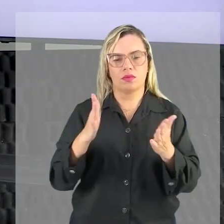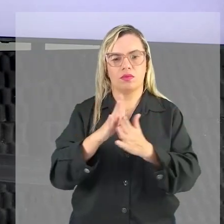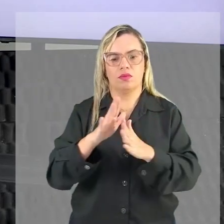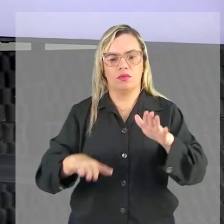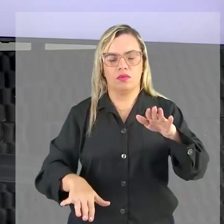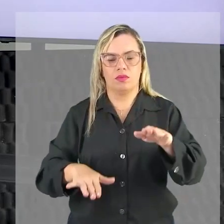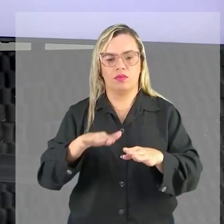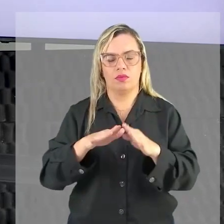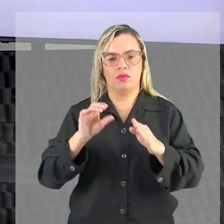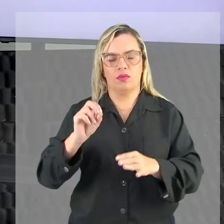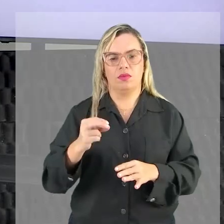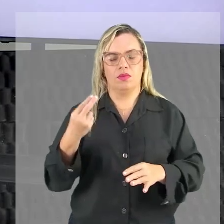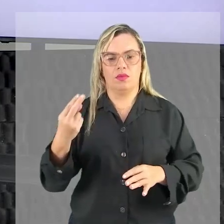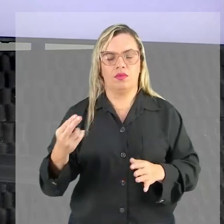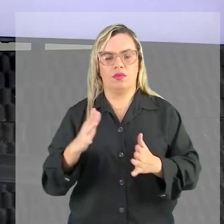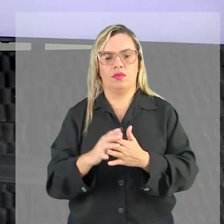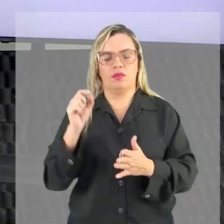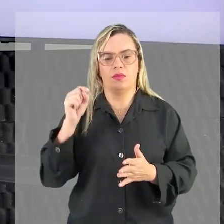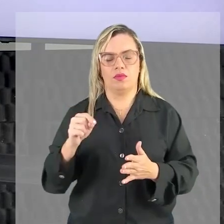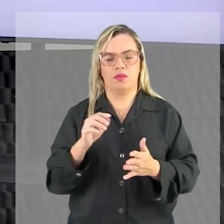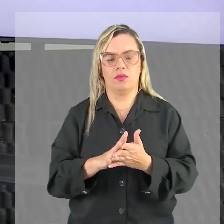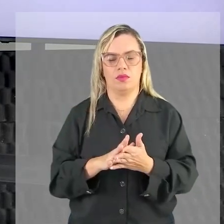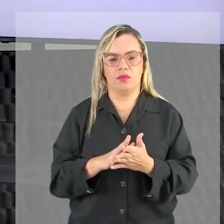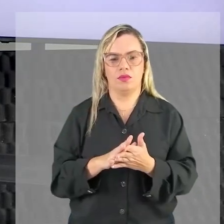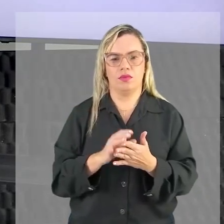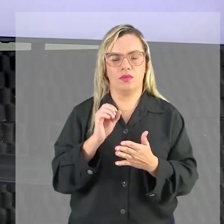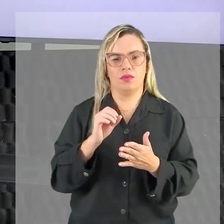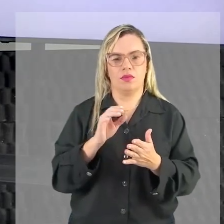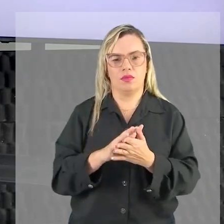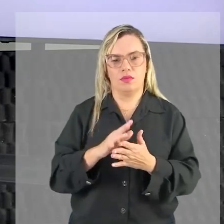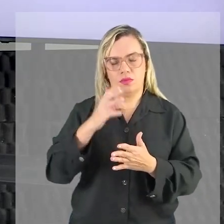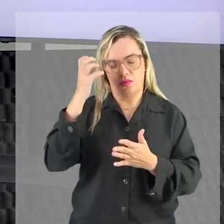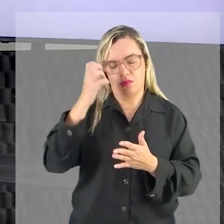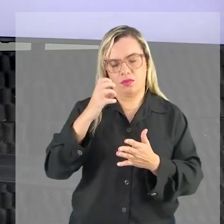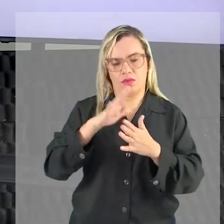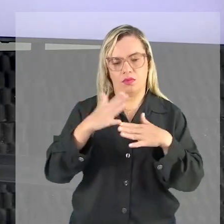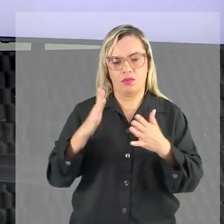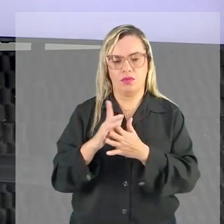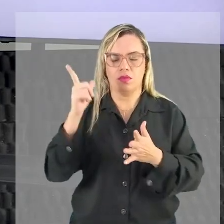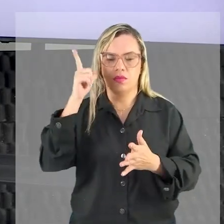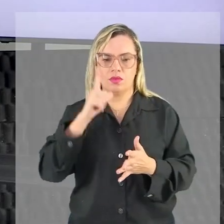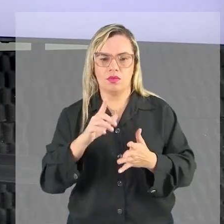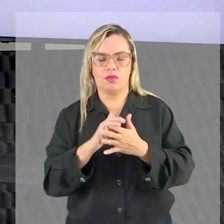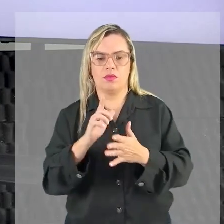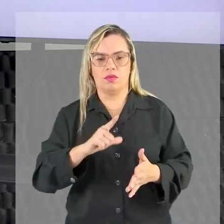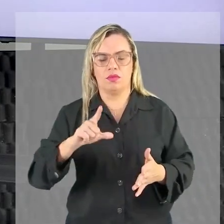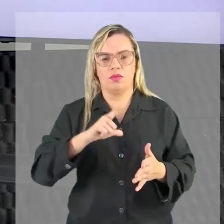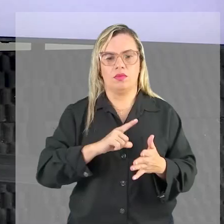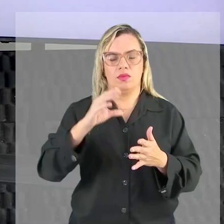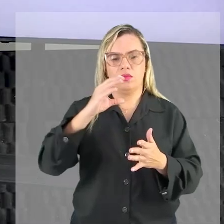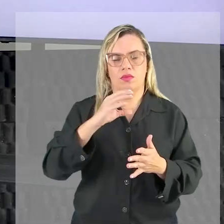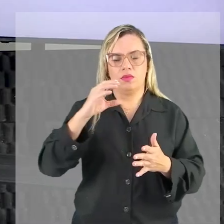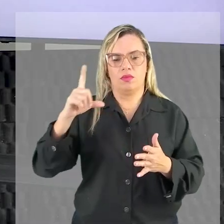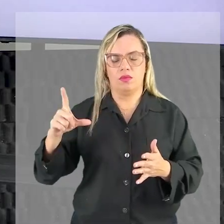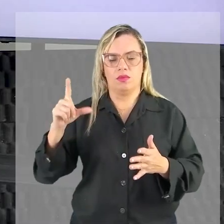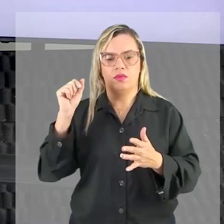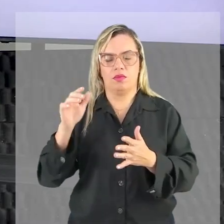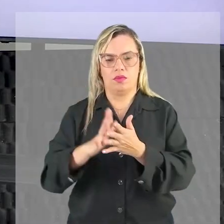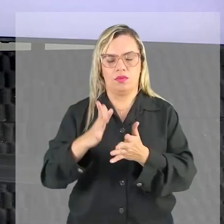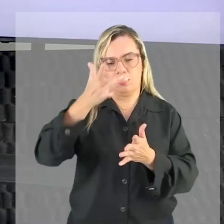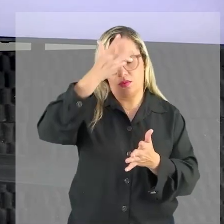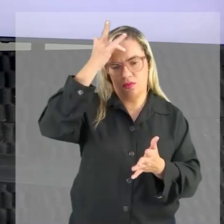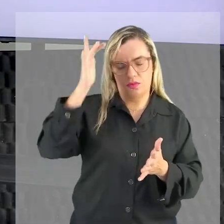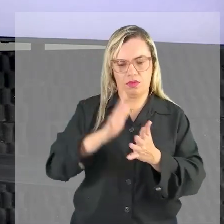moderada ou de intensidade vigorosa. E aí a gente consegue ter essa classificação nesses indivíduos, se